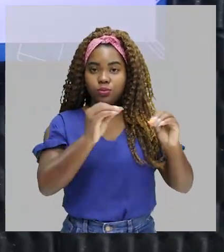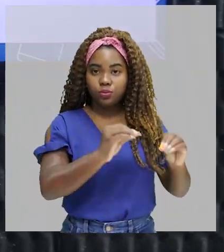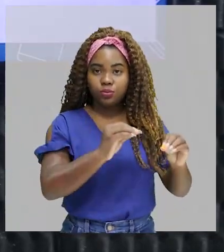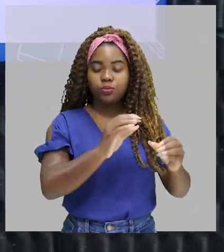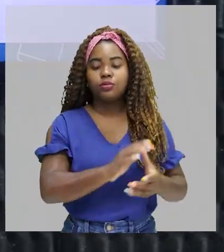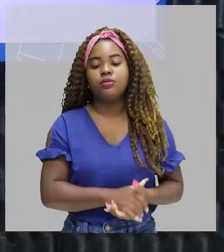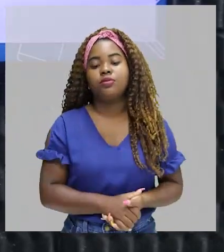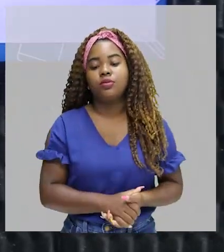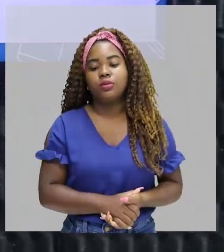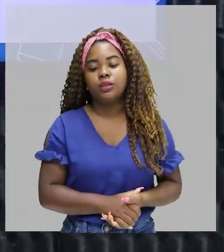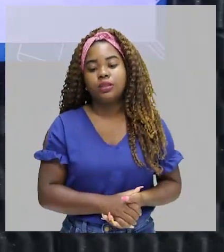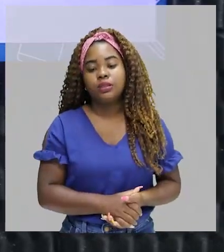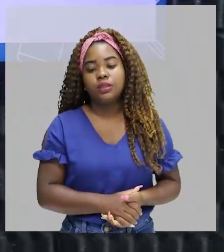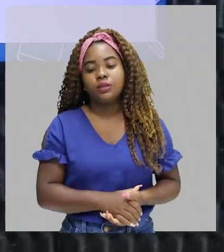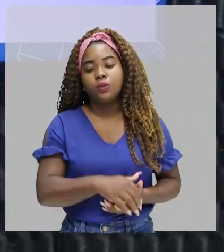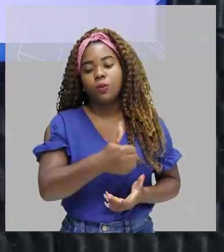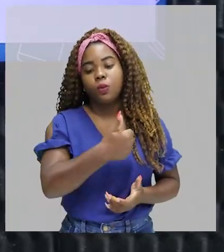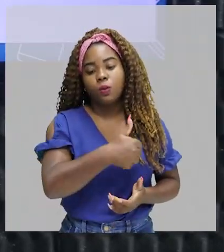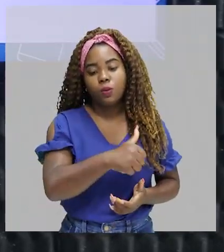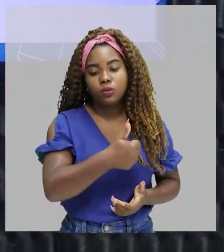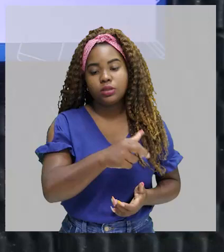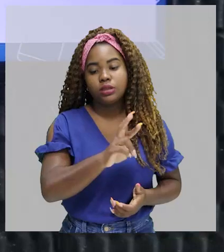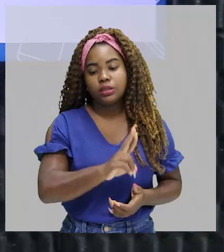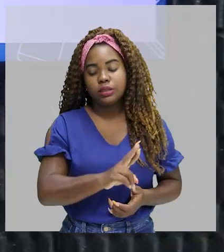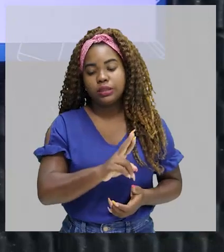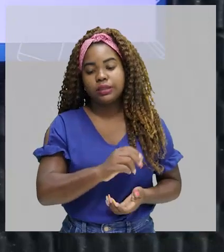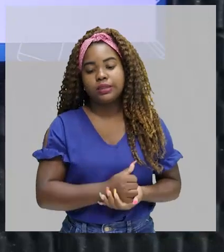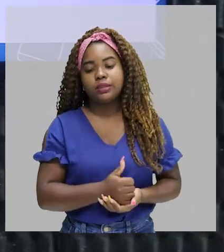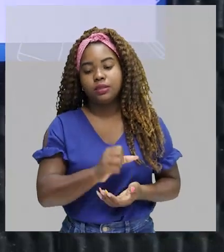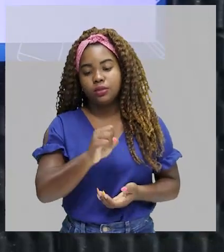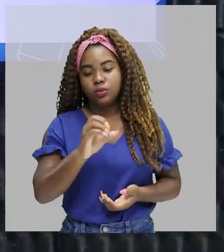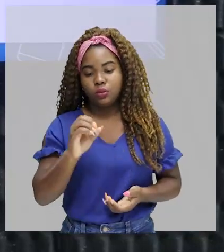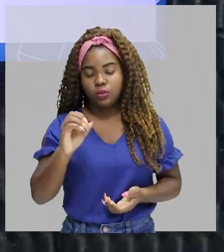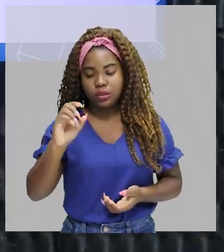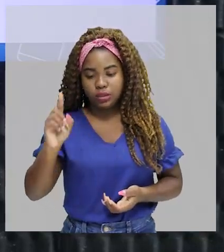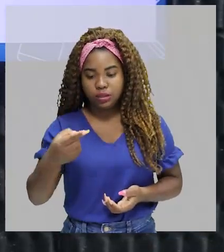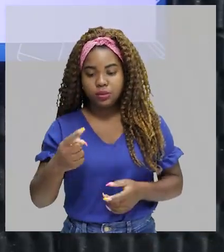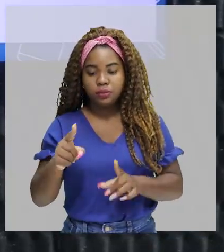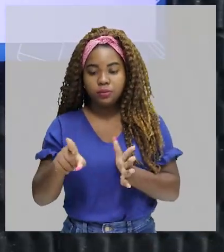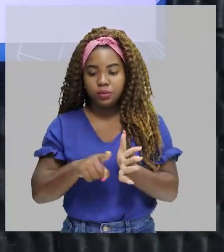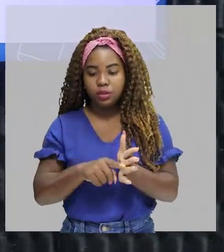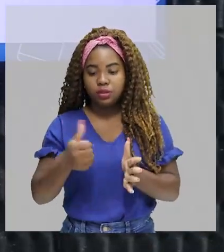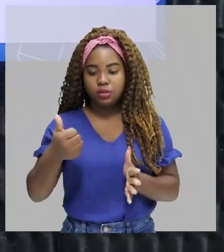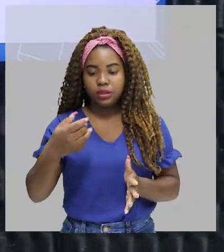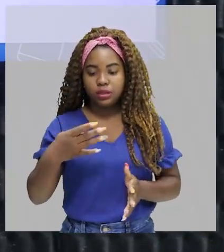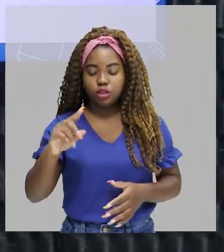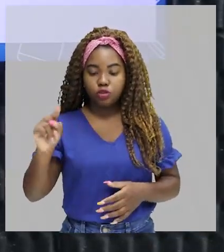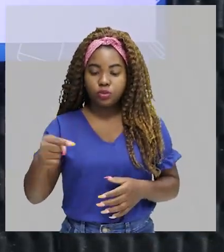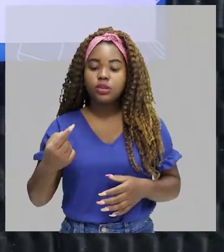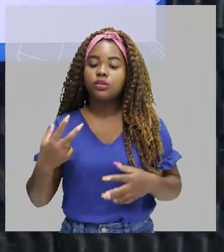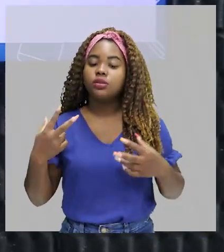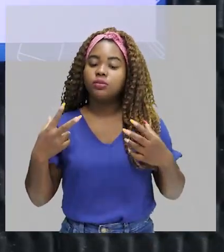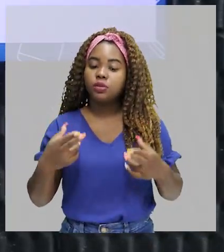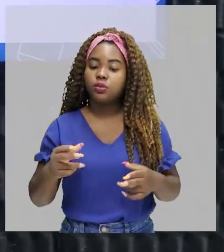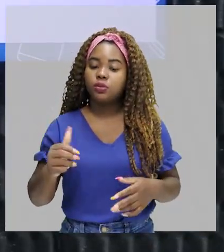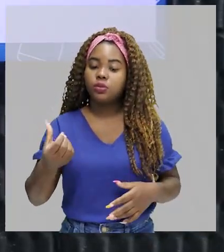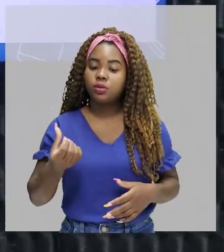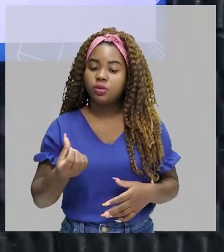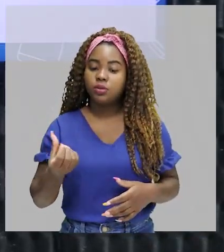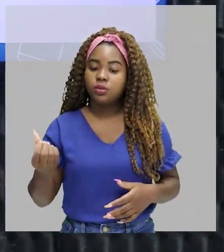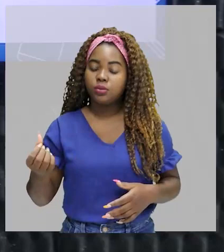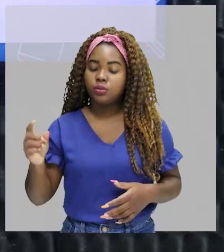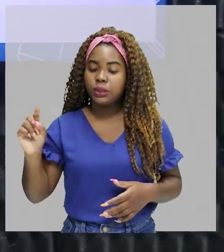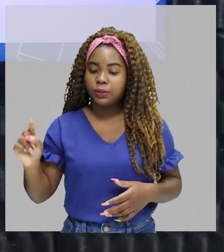mudou de membro, mudou de sinal. Então, eu tenho 80 mil menos o 14 mil, que corresponde ao 66